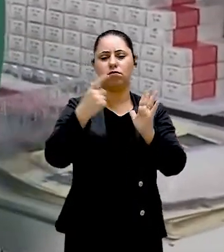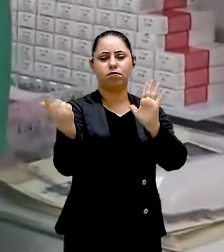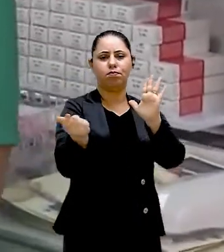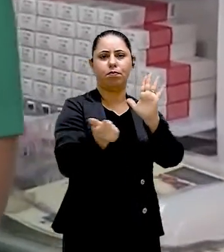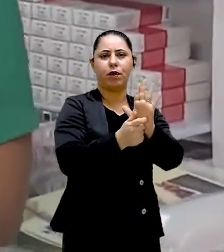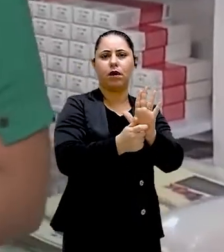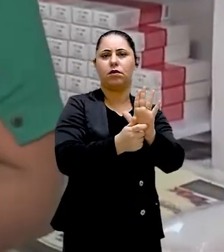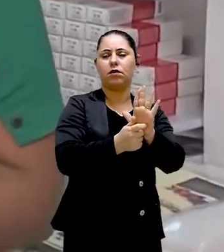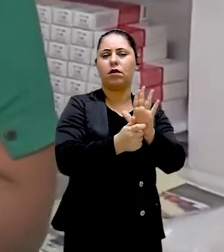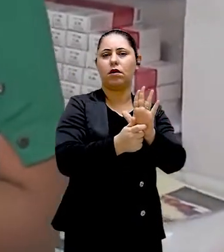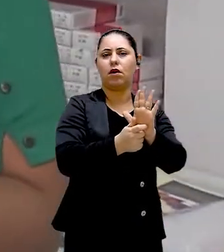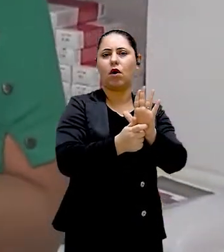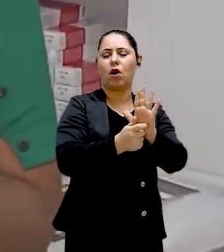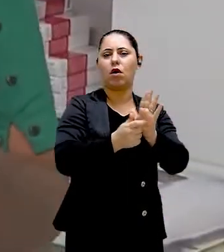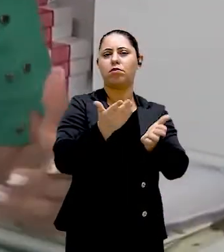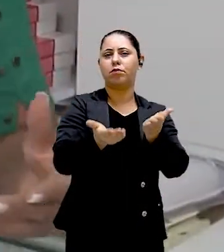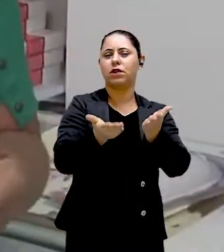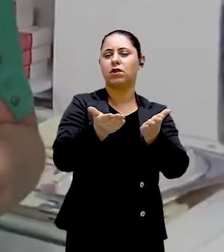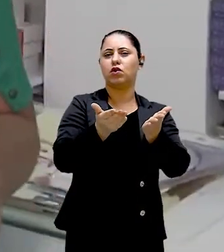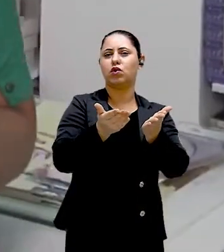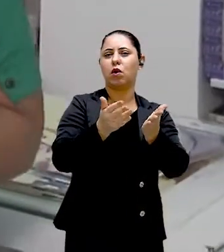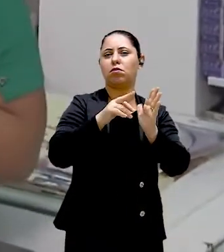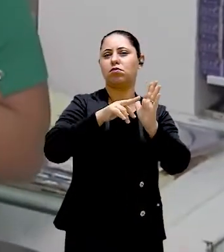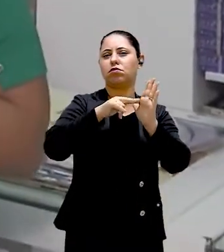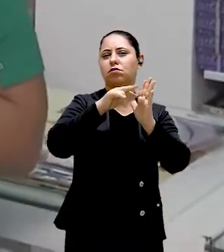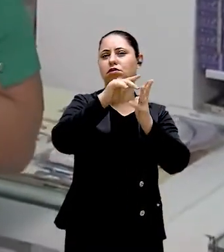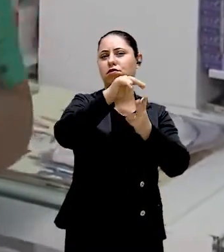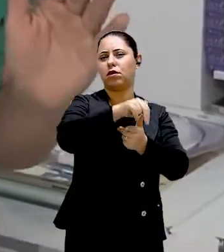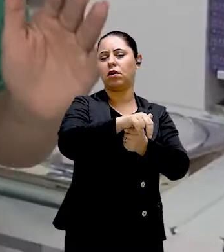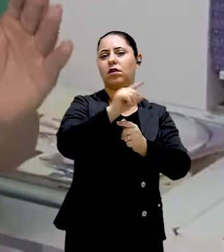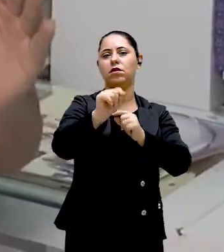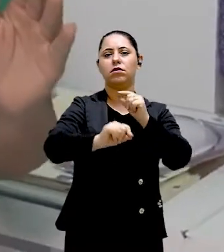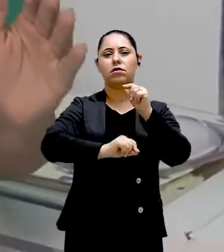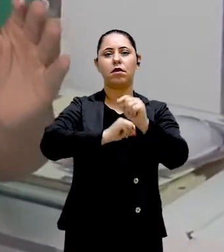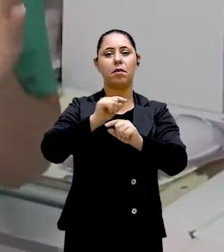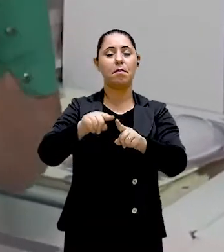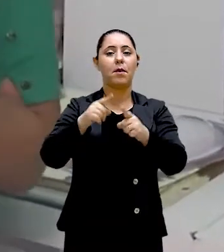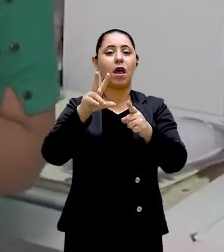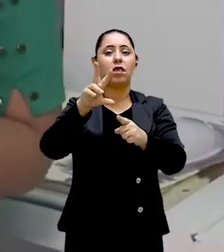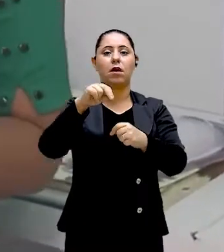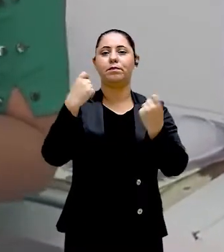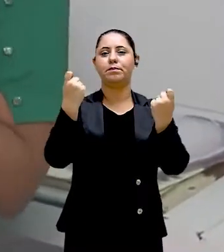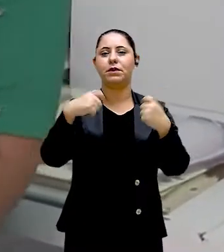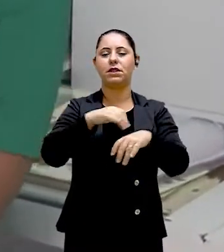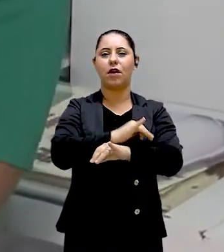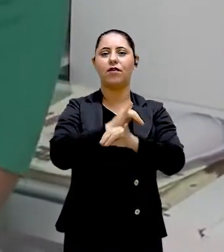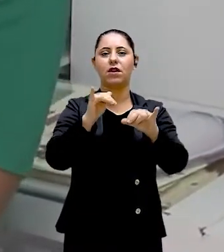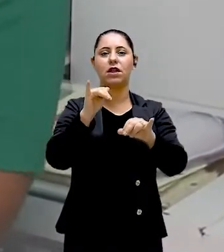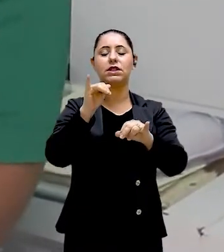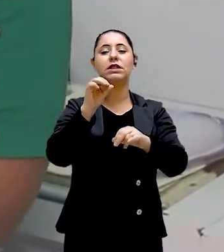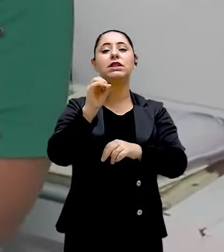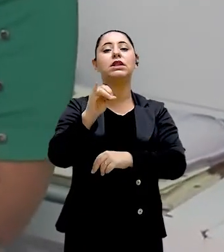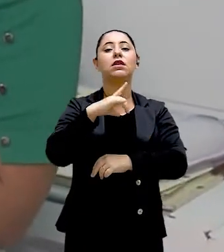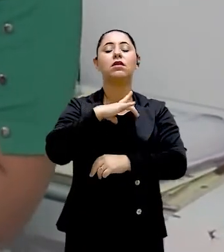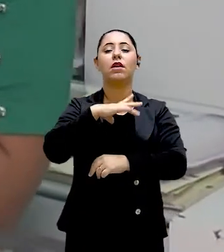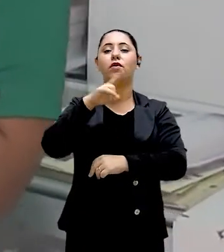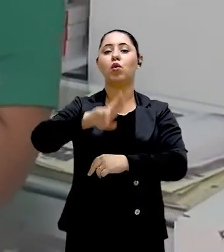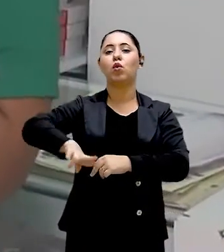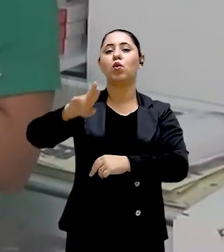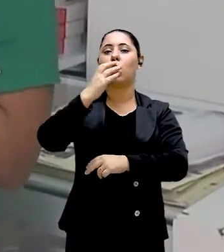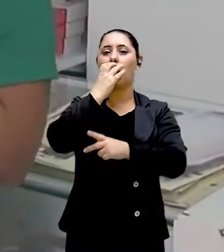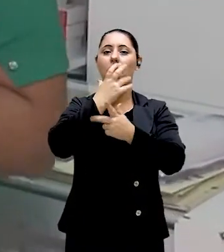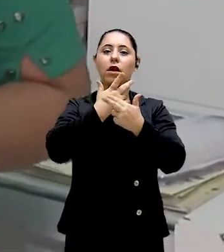o peso, a composição, entre outros indicadores, mas não precisam dizer se houve a utilização de animais